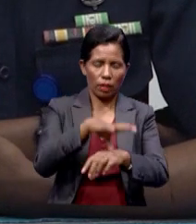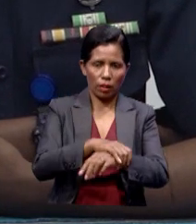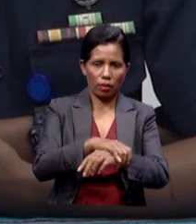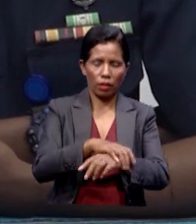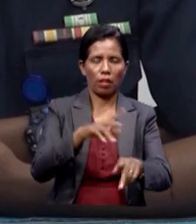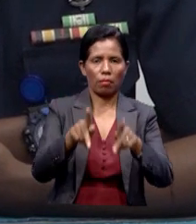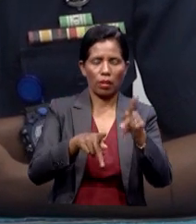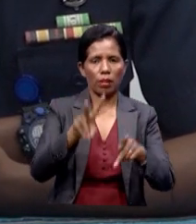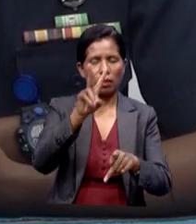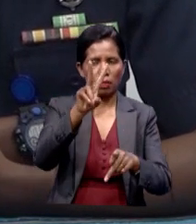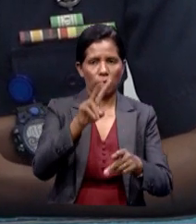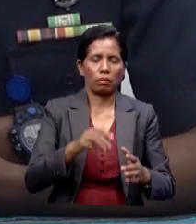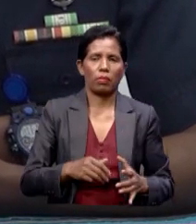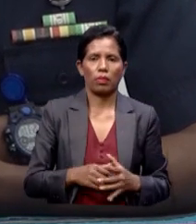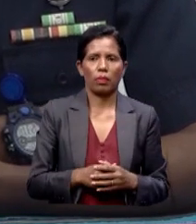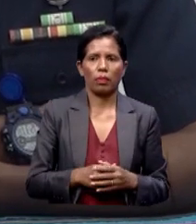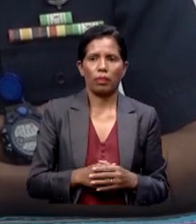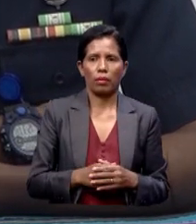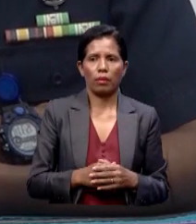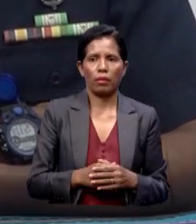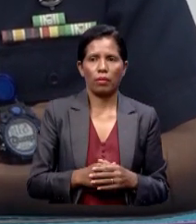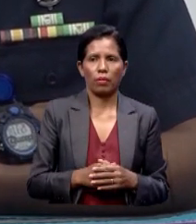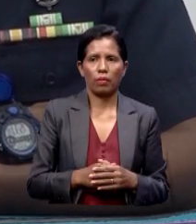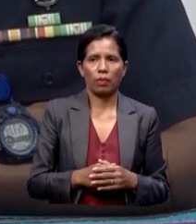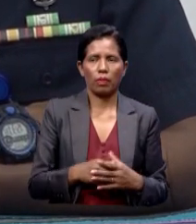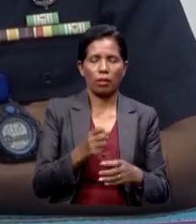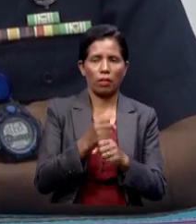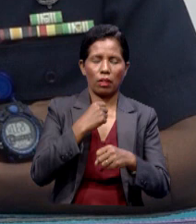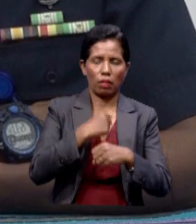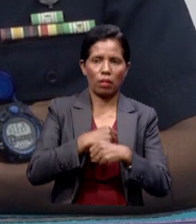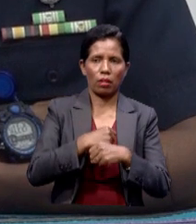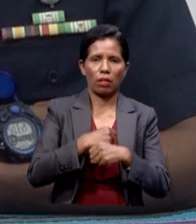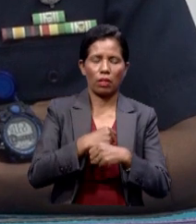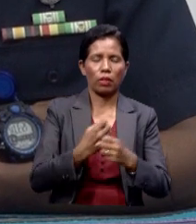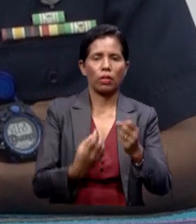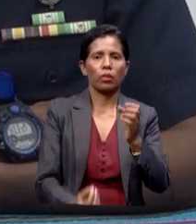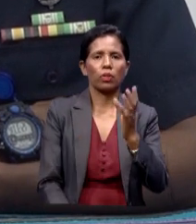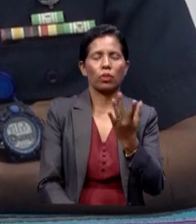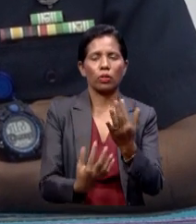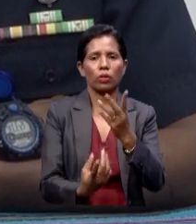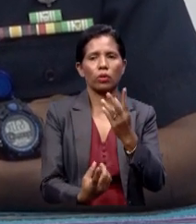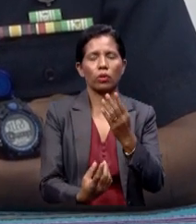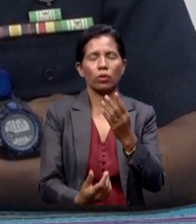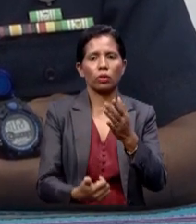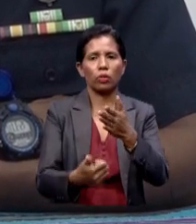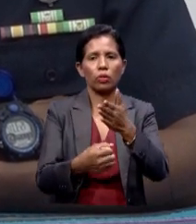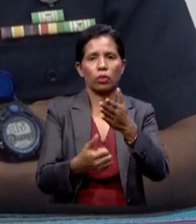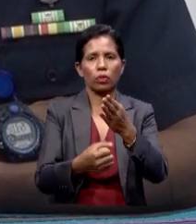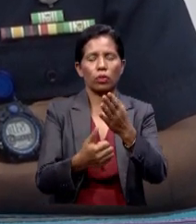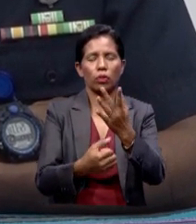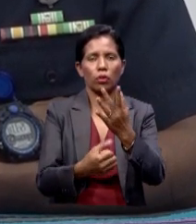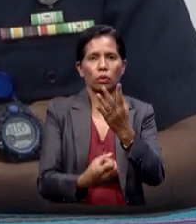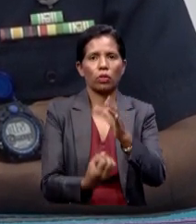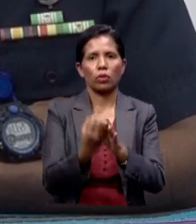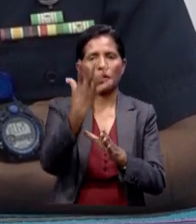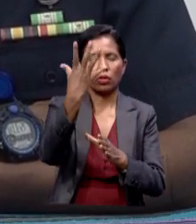emane rua nebe maka halau hela ta dizorin hena ba halau hela sumi pan pa